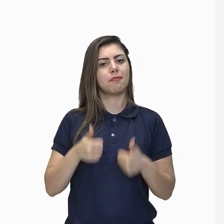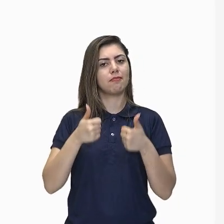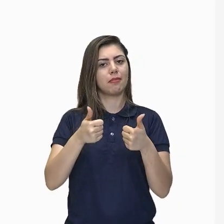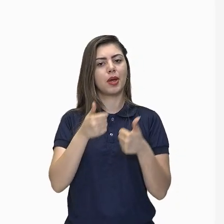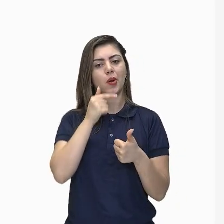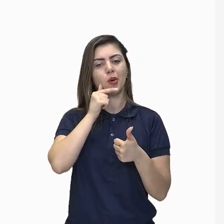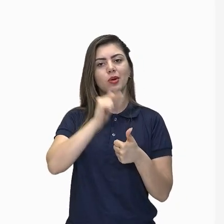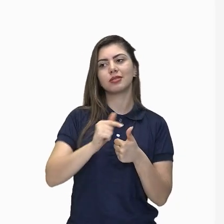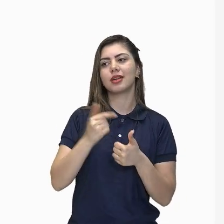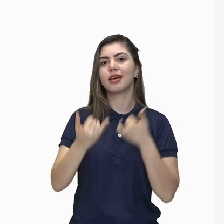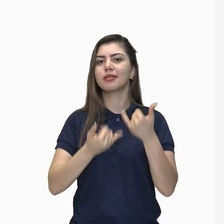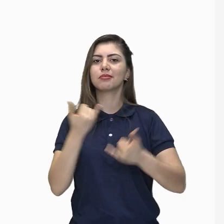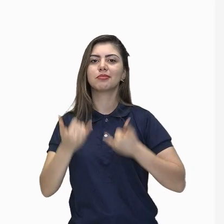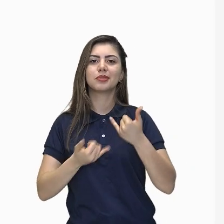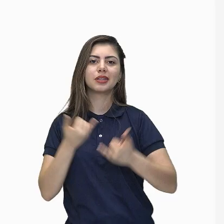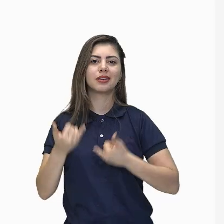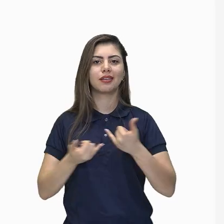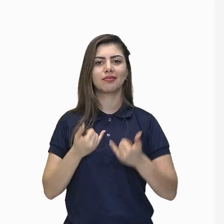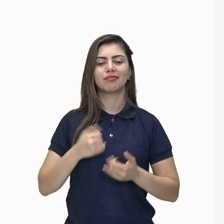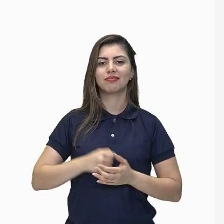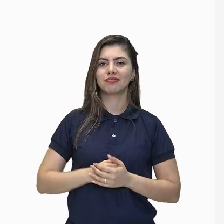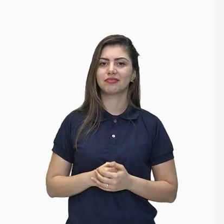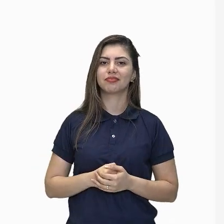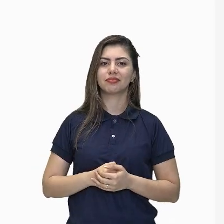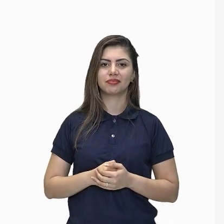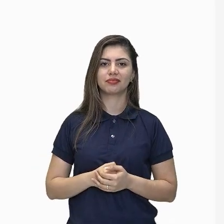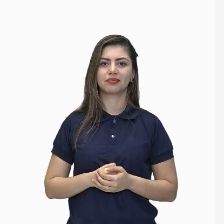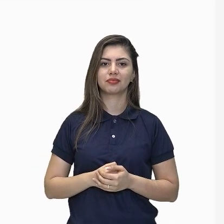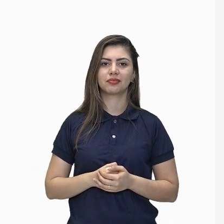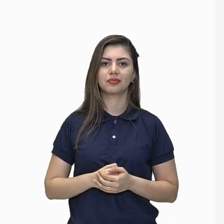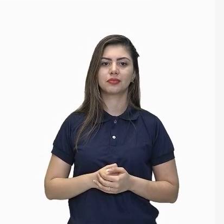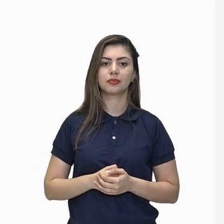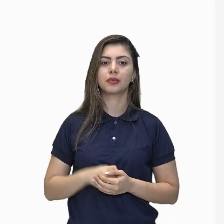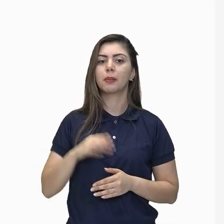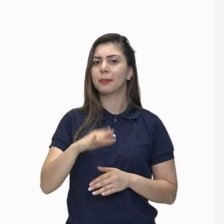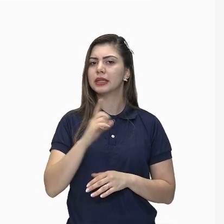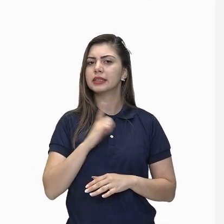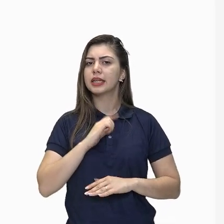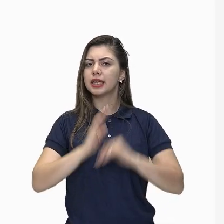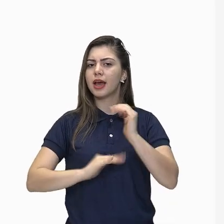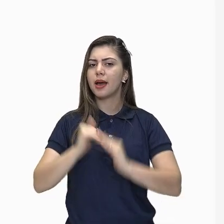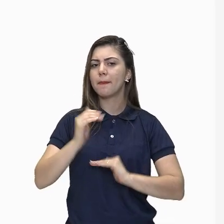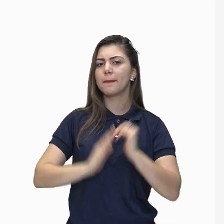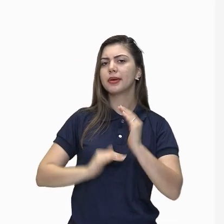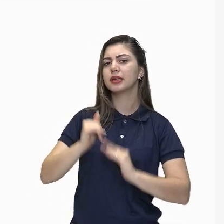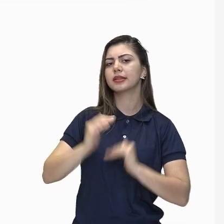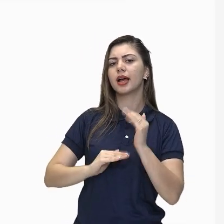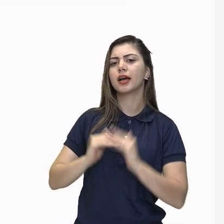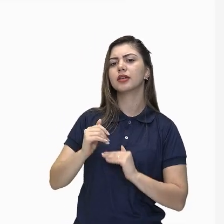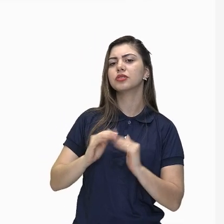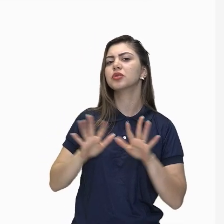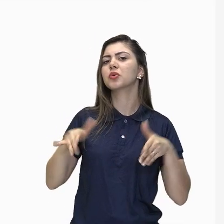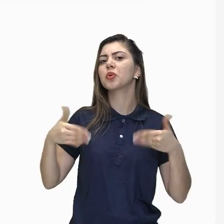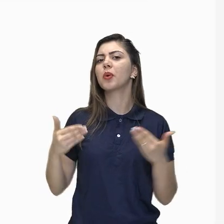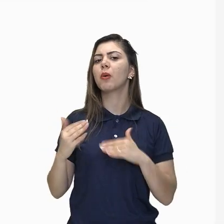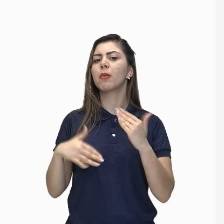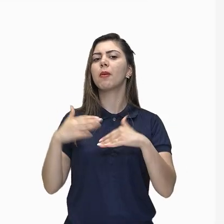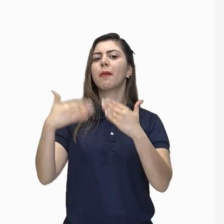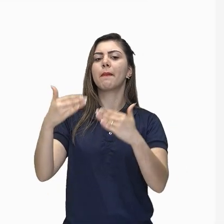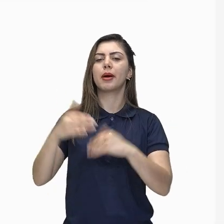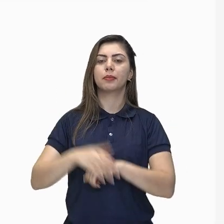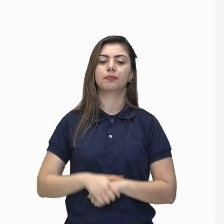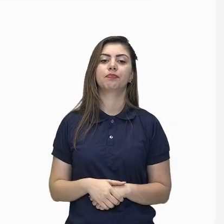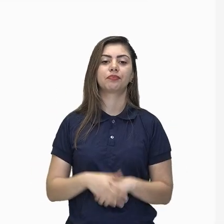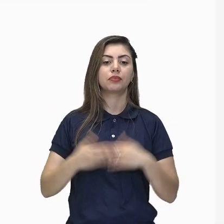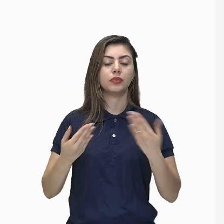bem lúdica do futsal. Então, quais são as habilidades desenvolvidas nas práticas locais? Ao